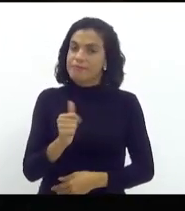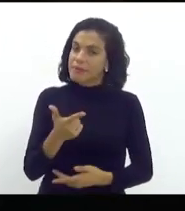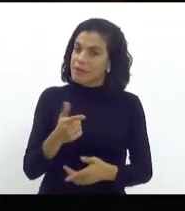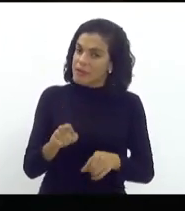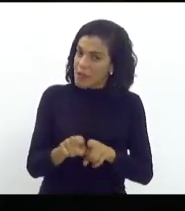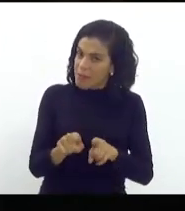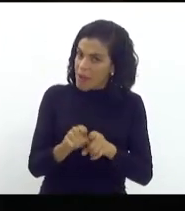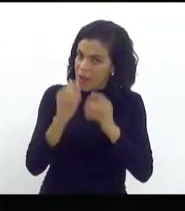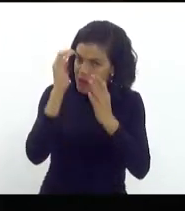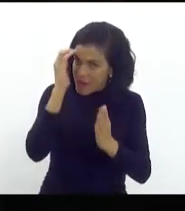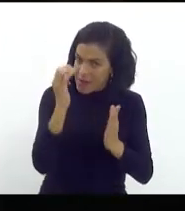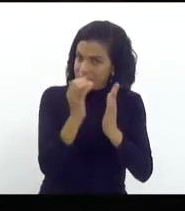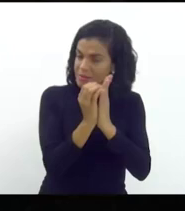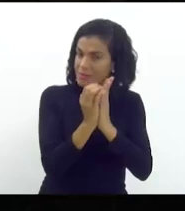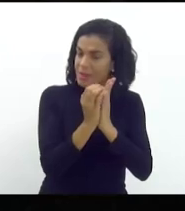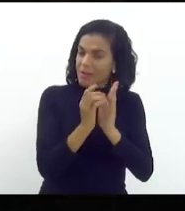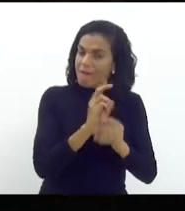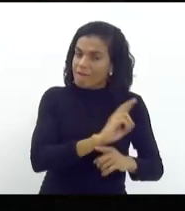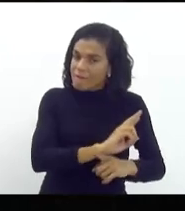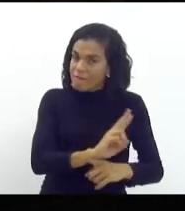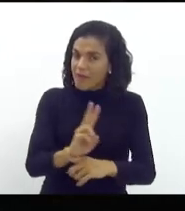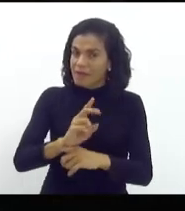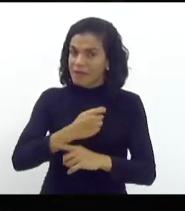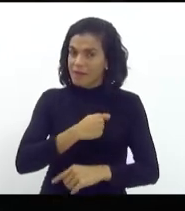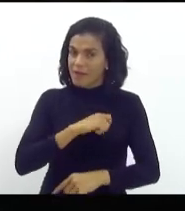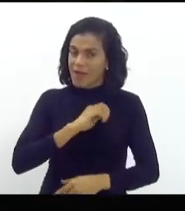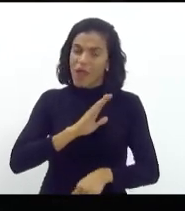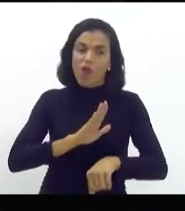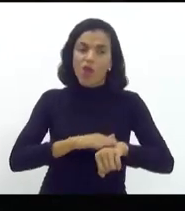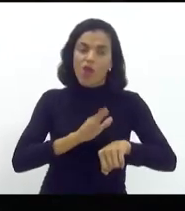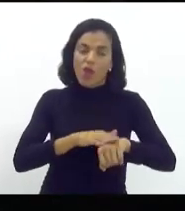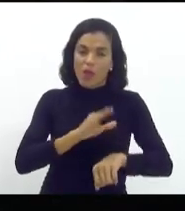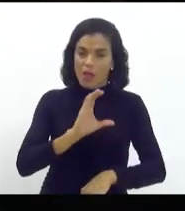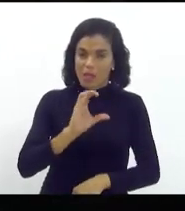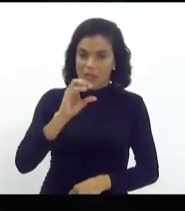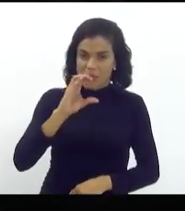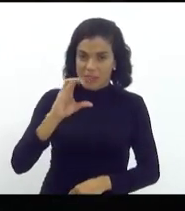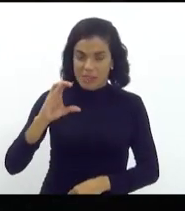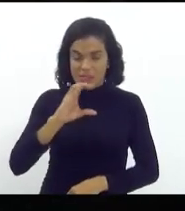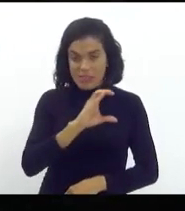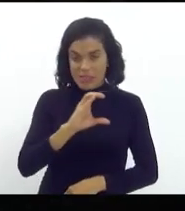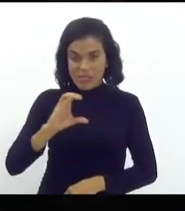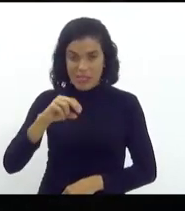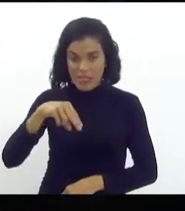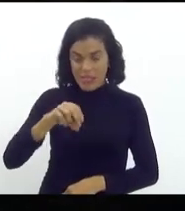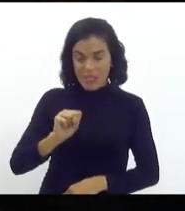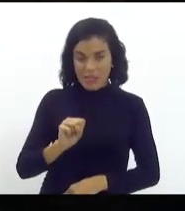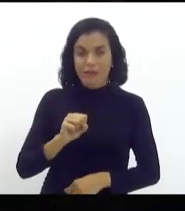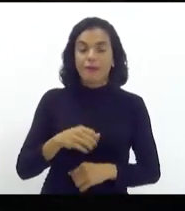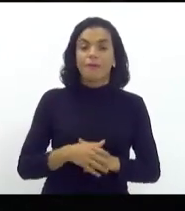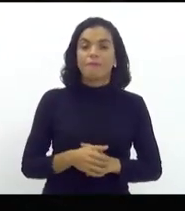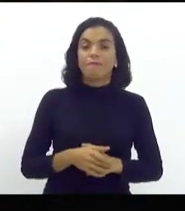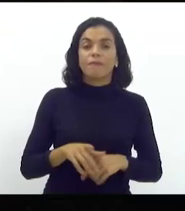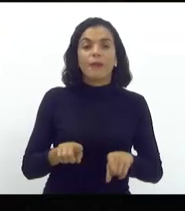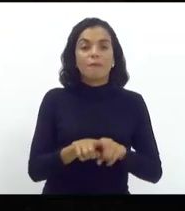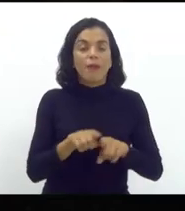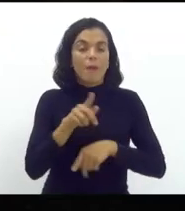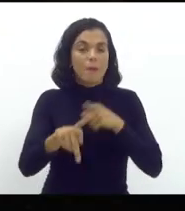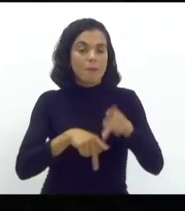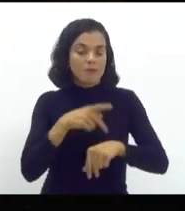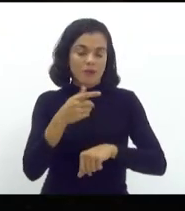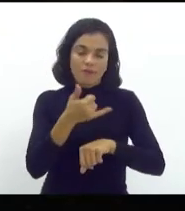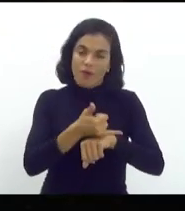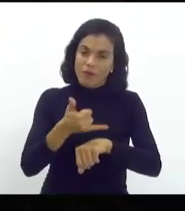o dever de casa que é fiscalizar e cobrando essa ccn melhorias na qualidade do ar na nossa cidade e a população de Volta Redonda